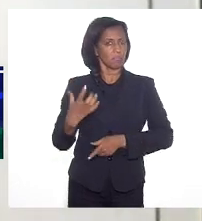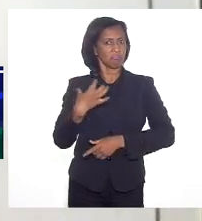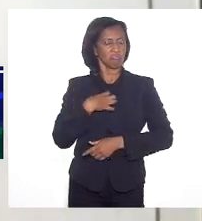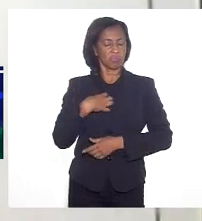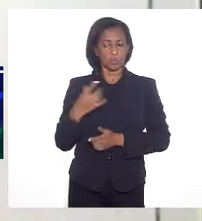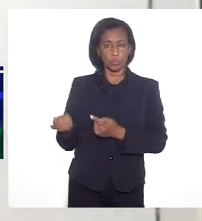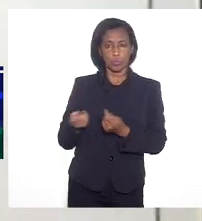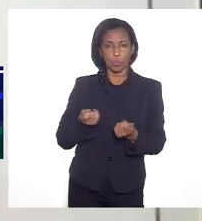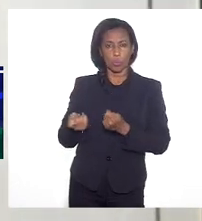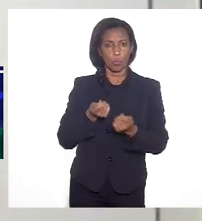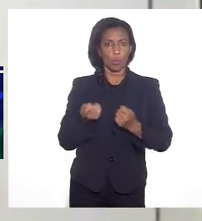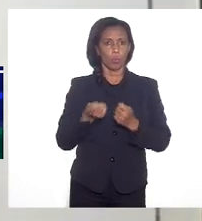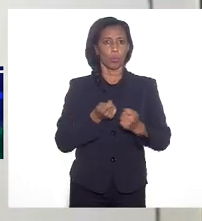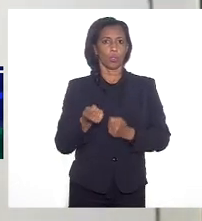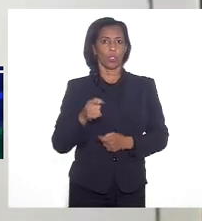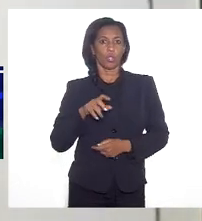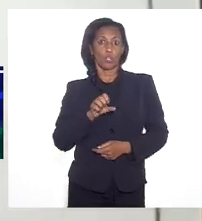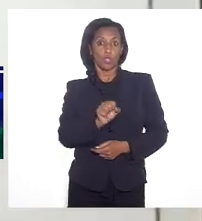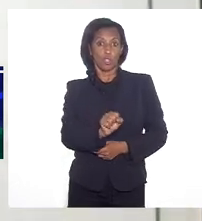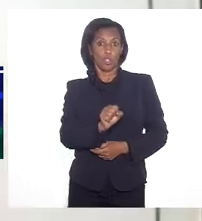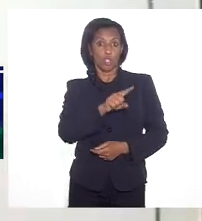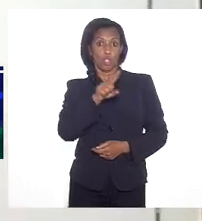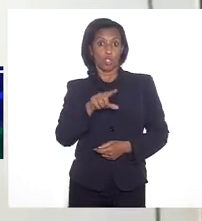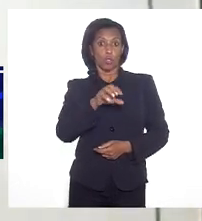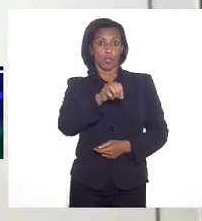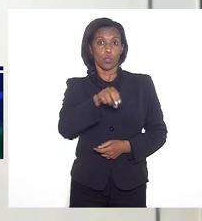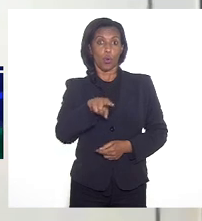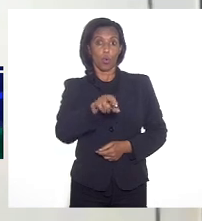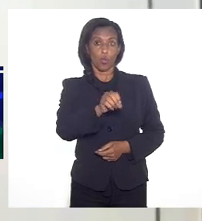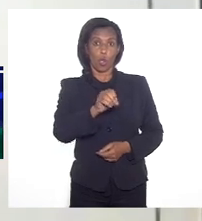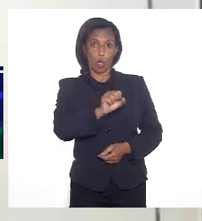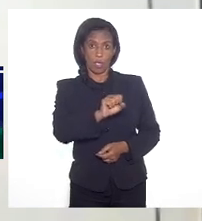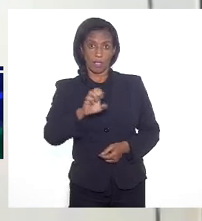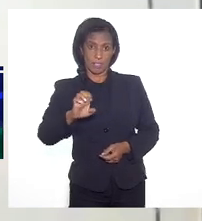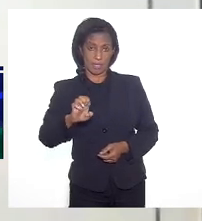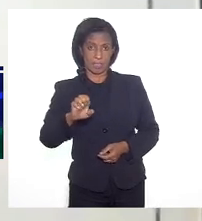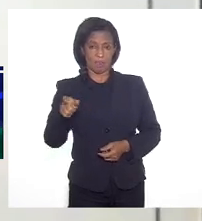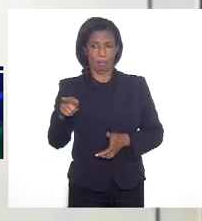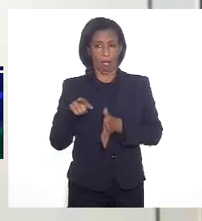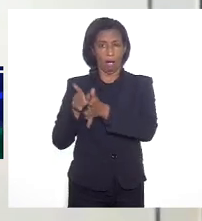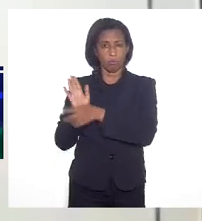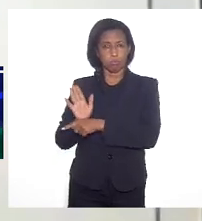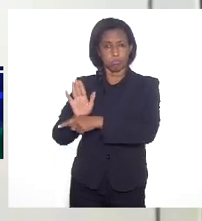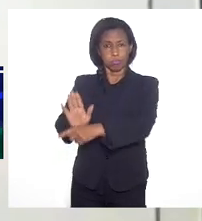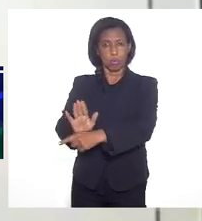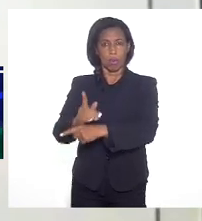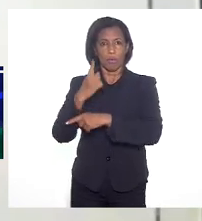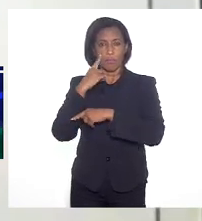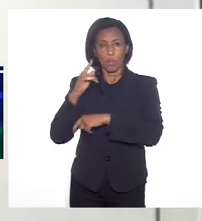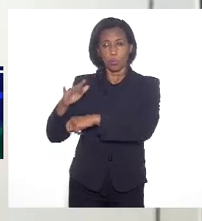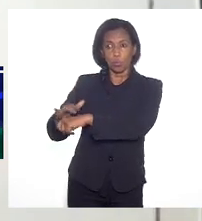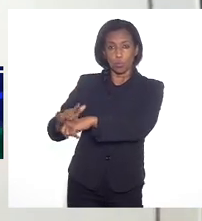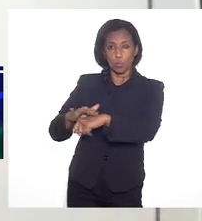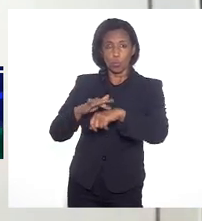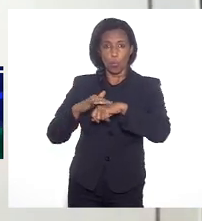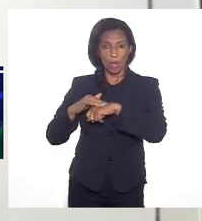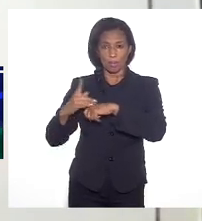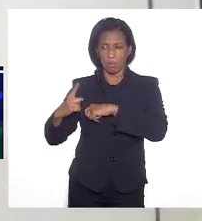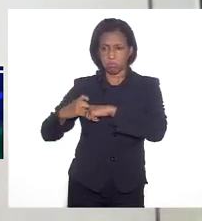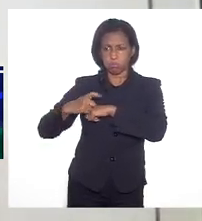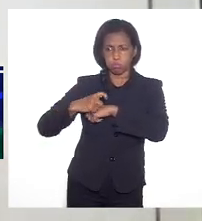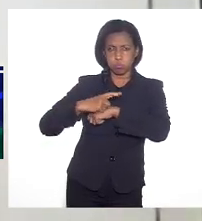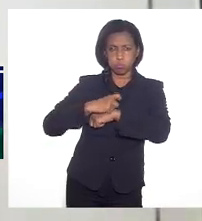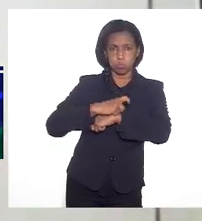controle de zoonose e de saúde pública ajudando a mapear doenças infectocontagiosas e parasitárias